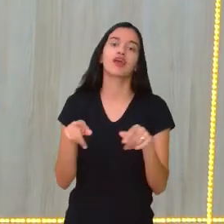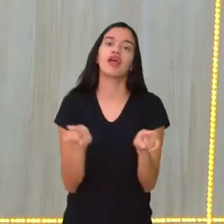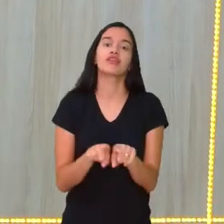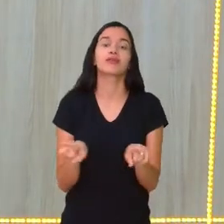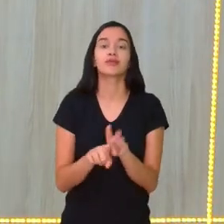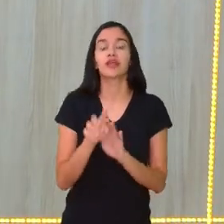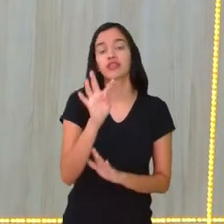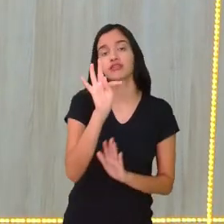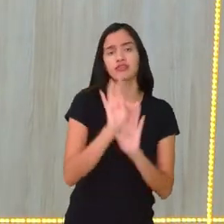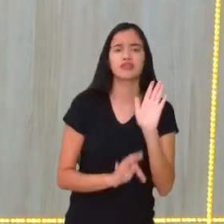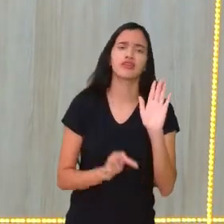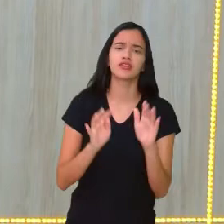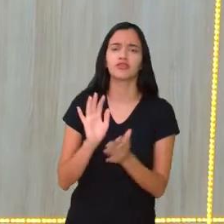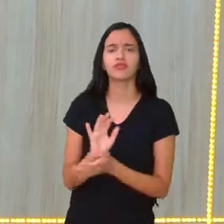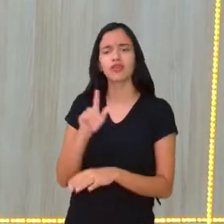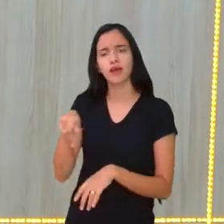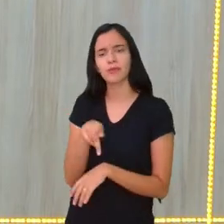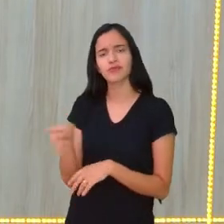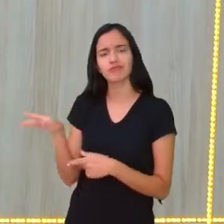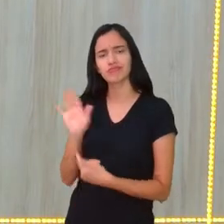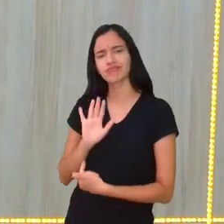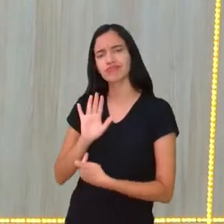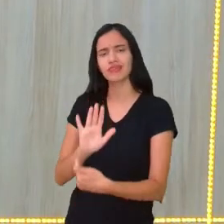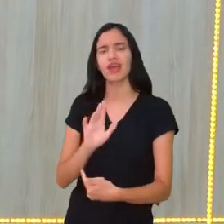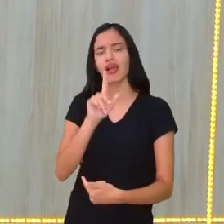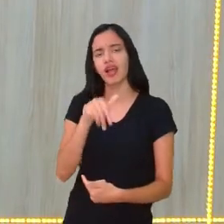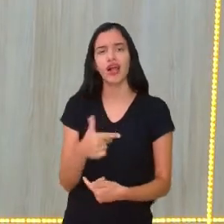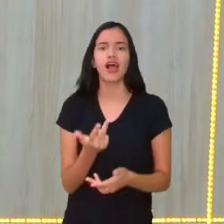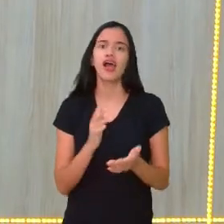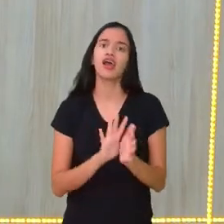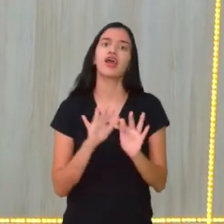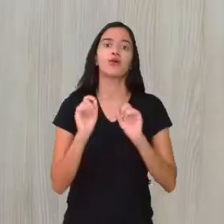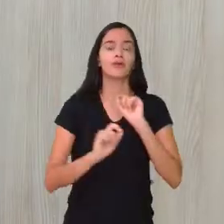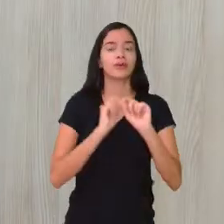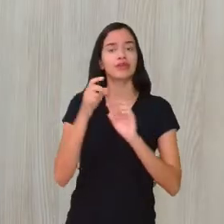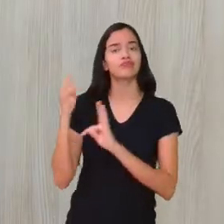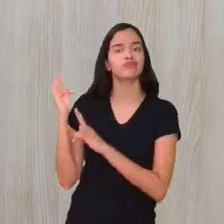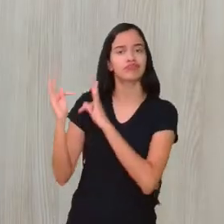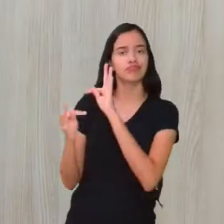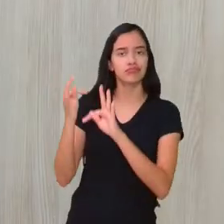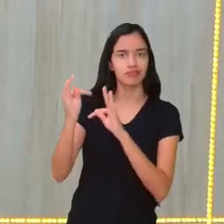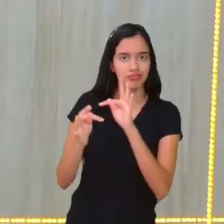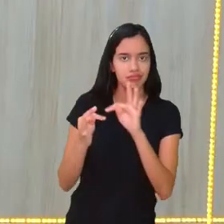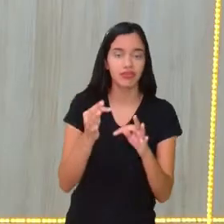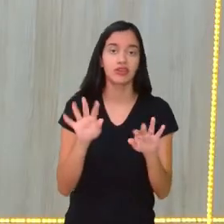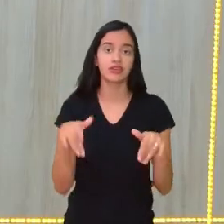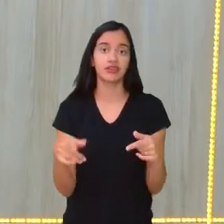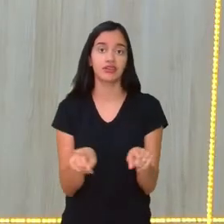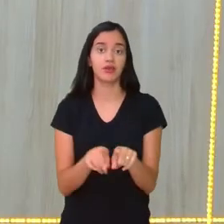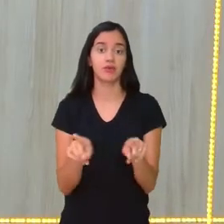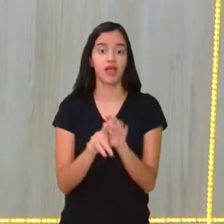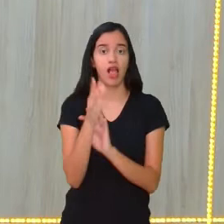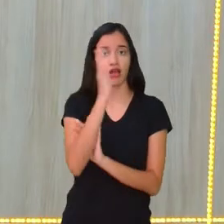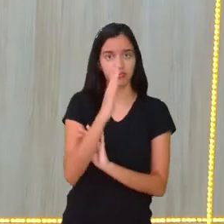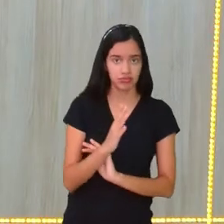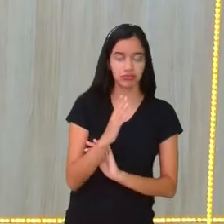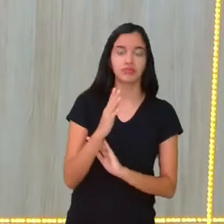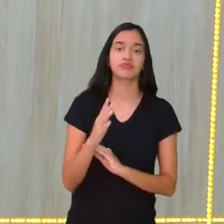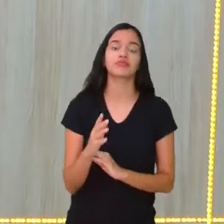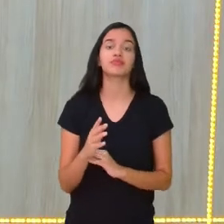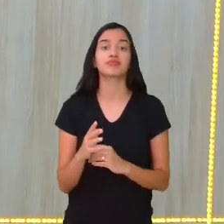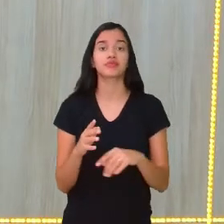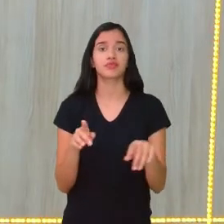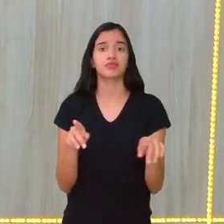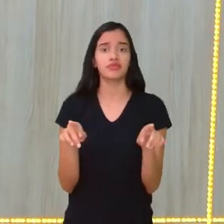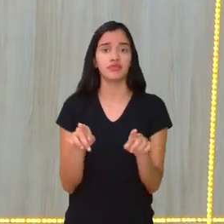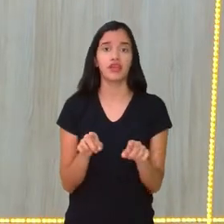esse texto que Gini trouxe é um texto, né, tradicional, digamos assim, né? Já é um clássico brasileiro, né? Isso.